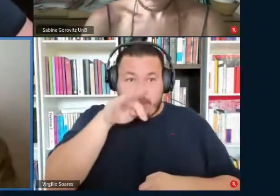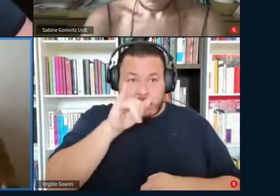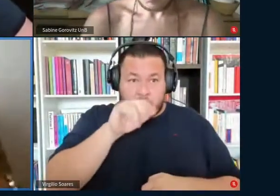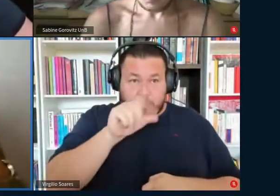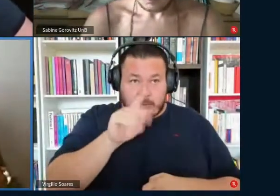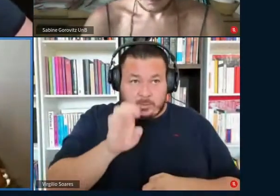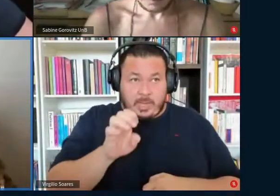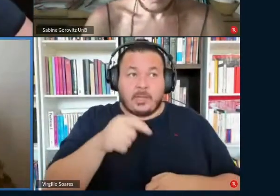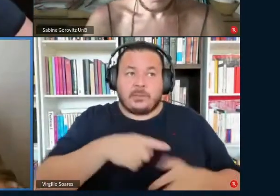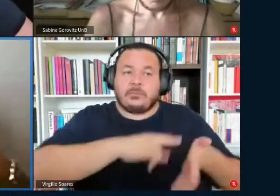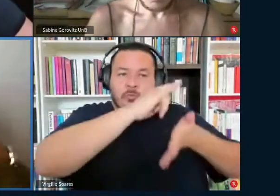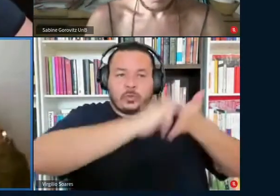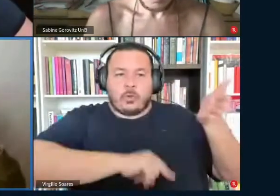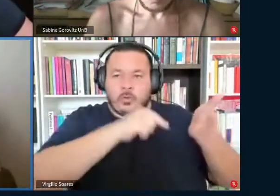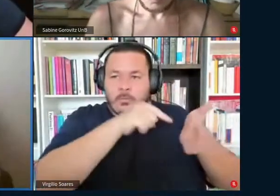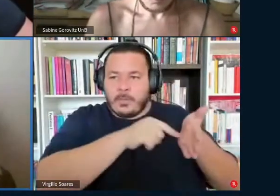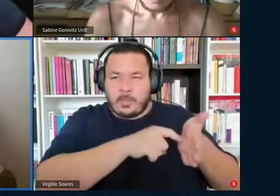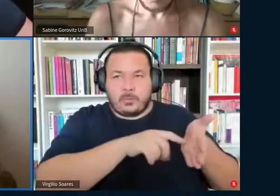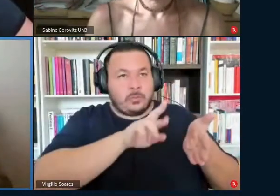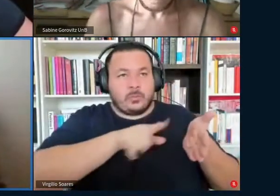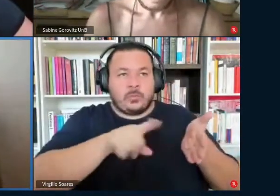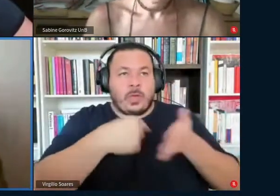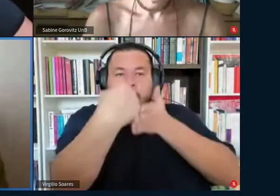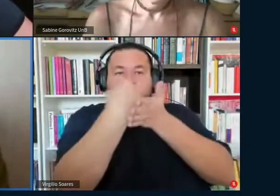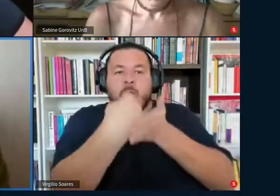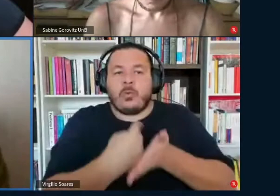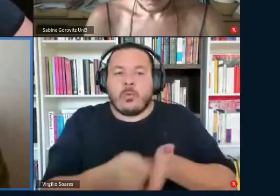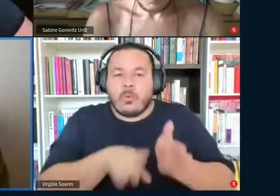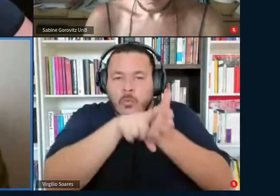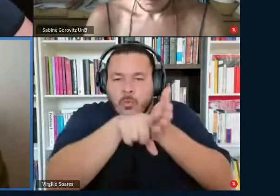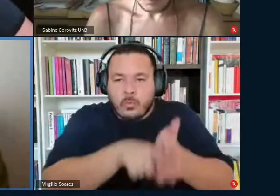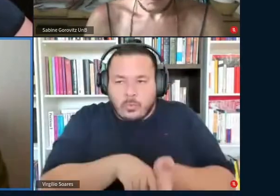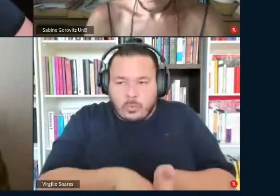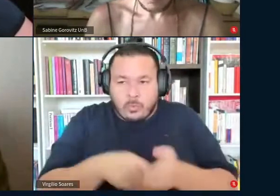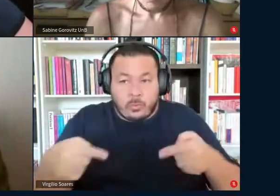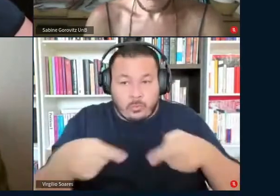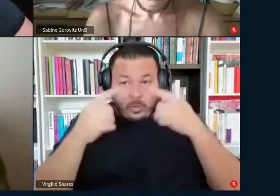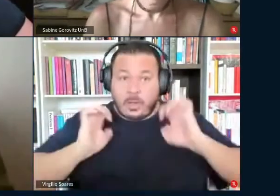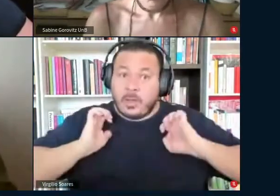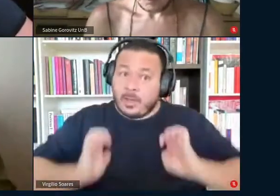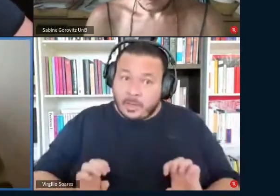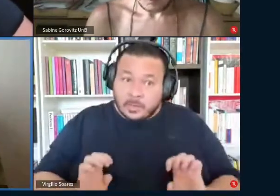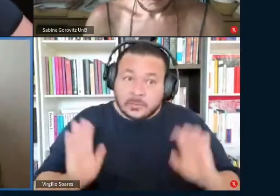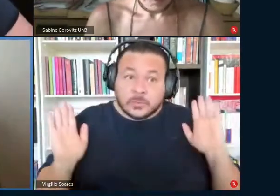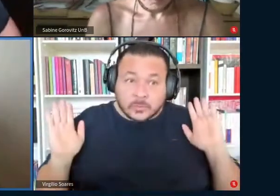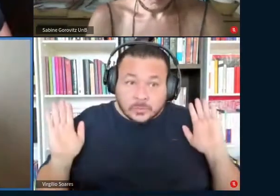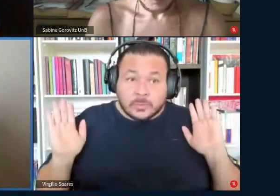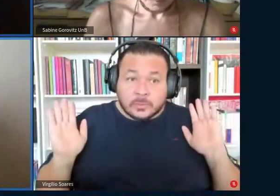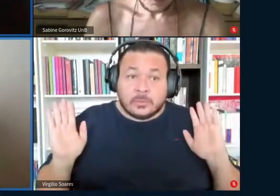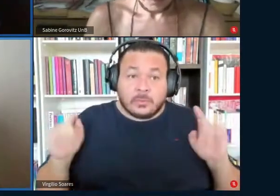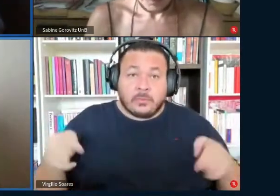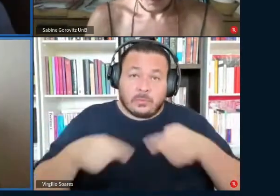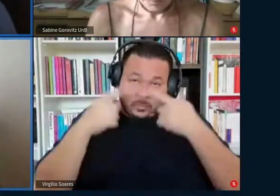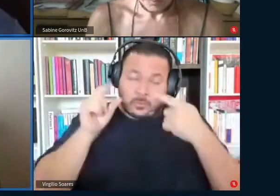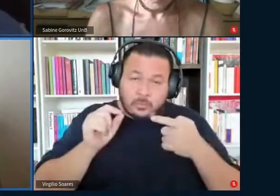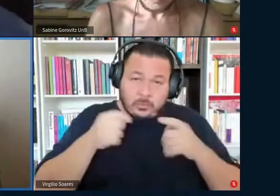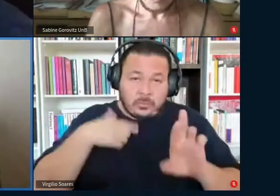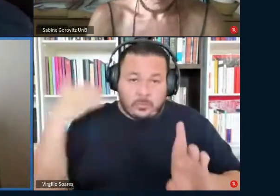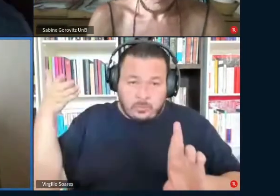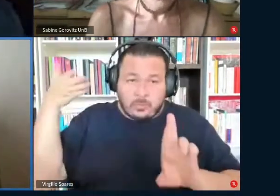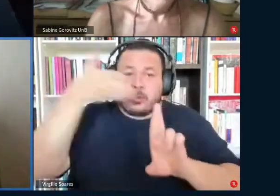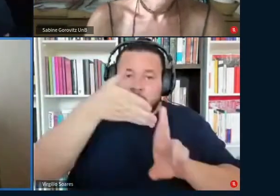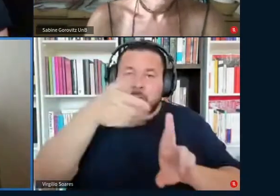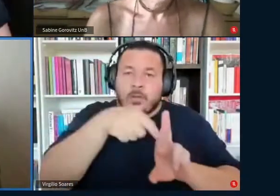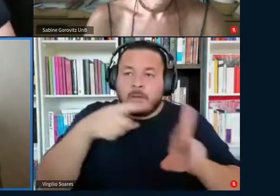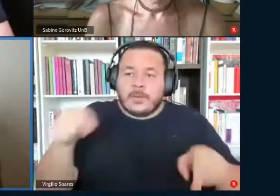documento não é a entidade consultada do ponto de vista ético para poder referenciar